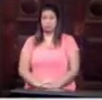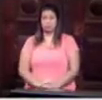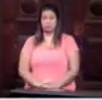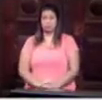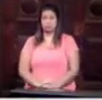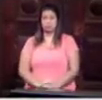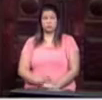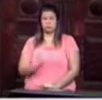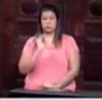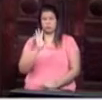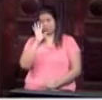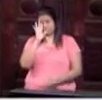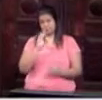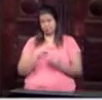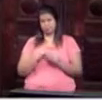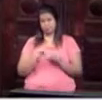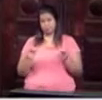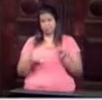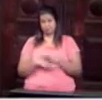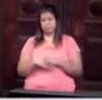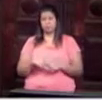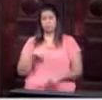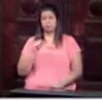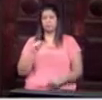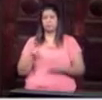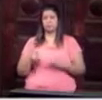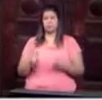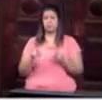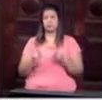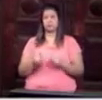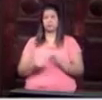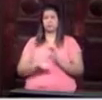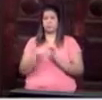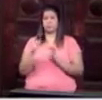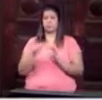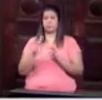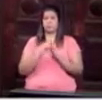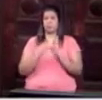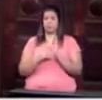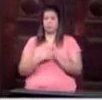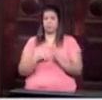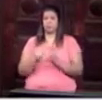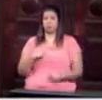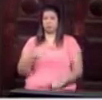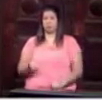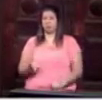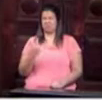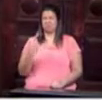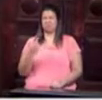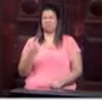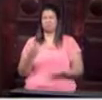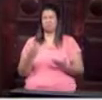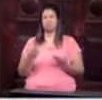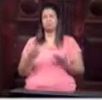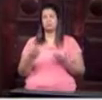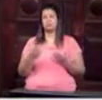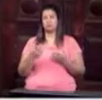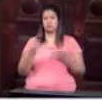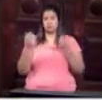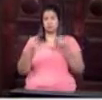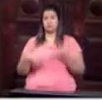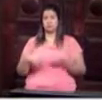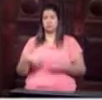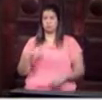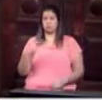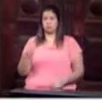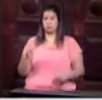sua contribuição. Continuando, deputada Fatinha, o primeiro elemento de estranheza que quero aqui publicamente manifestar é a concessão